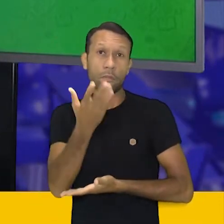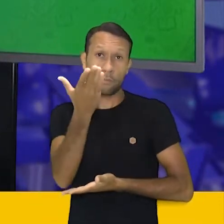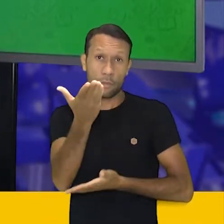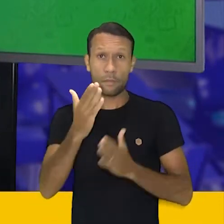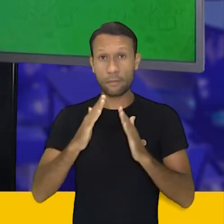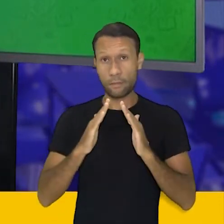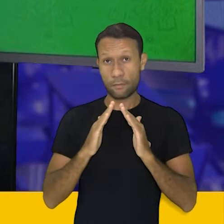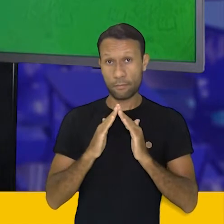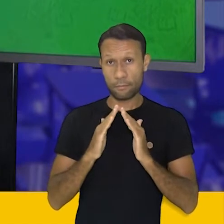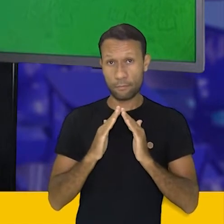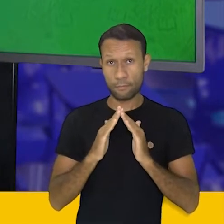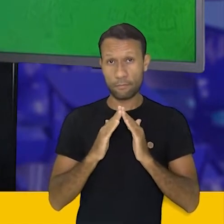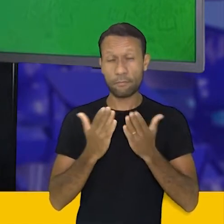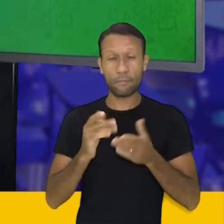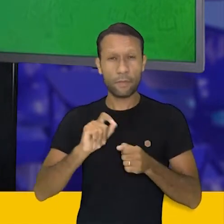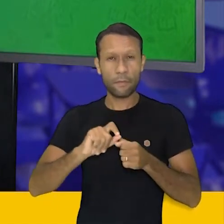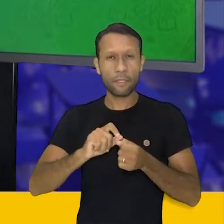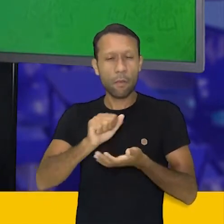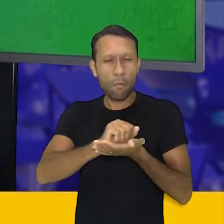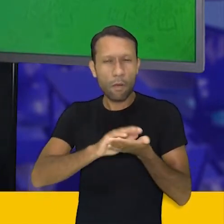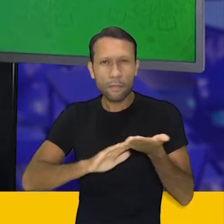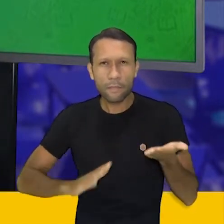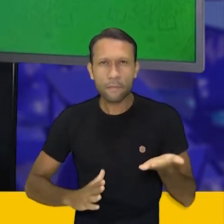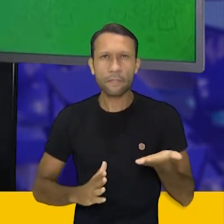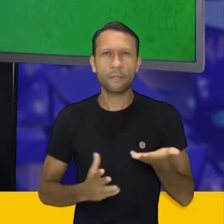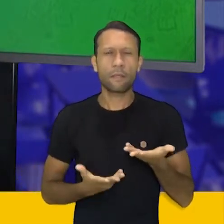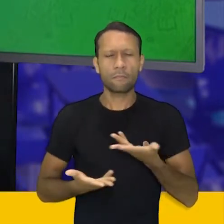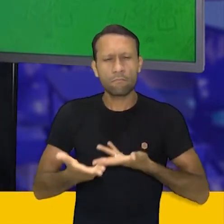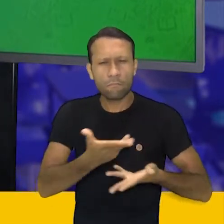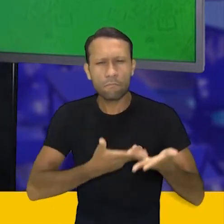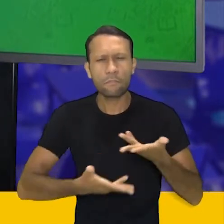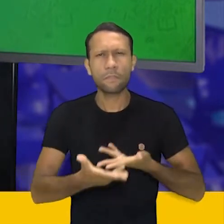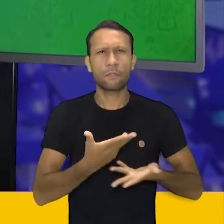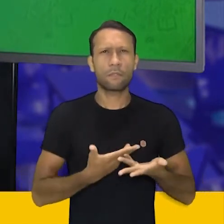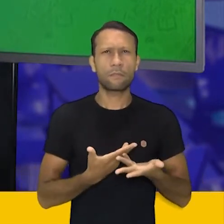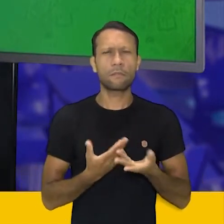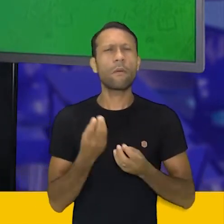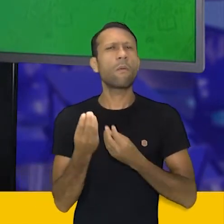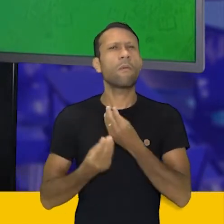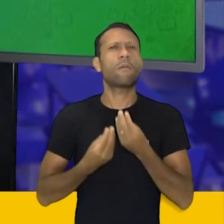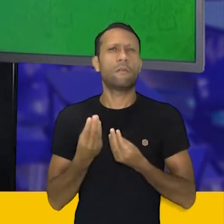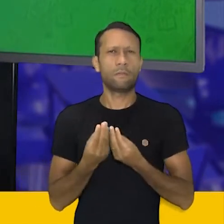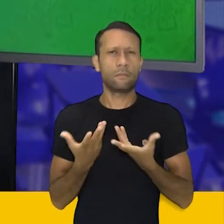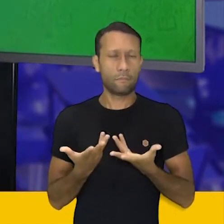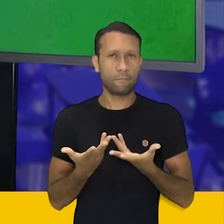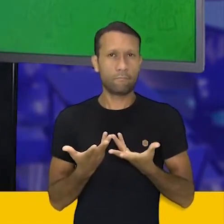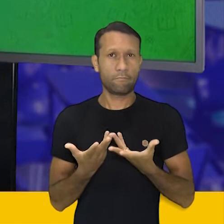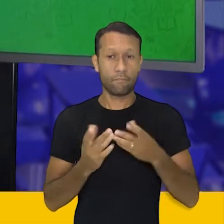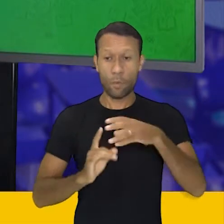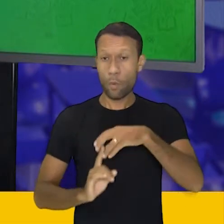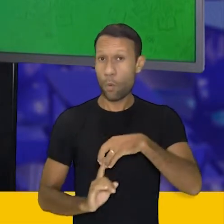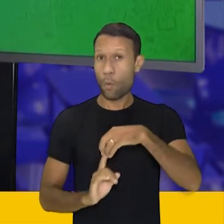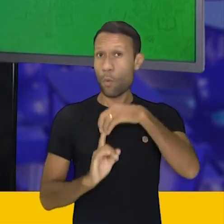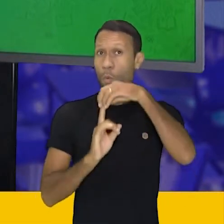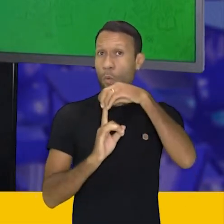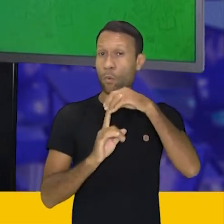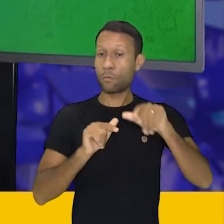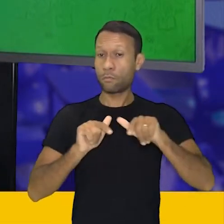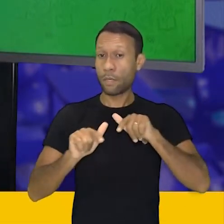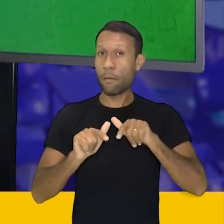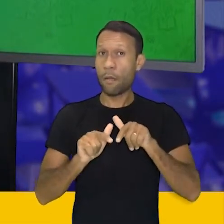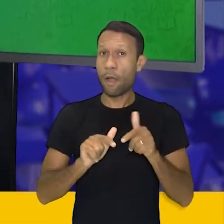sugeriu para vocês fazerem um trabalho interdisciplinar. Ou seja, num único trabalho